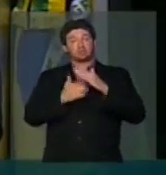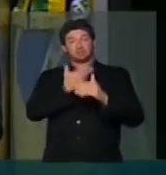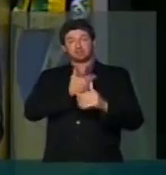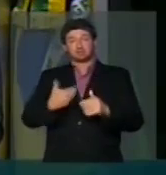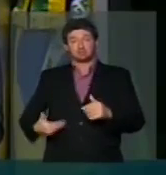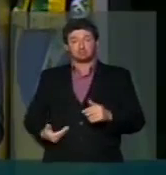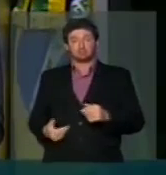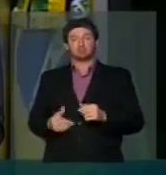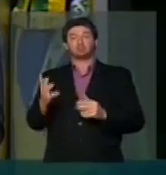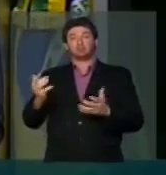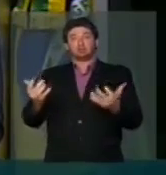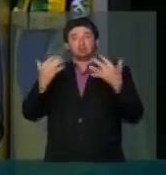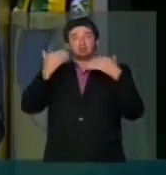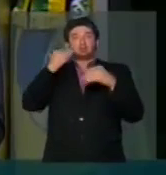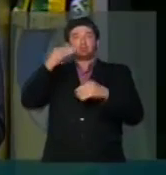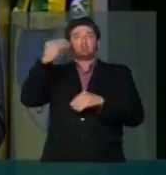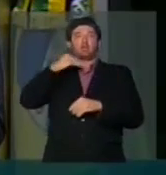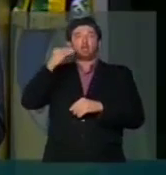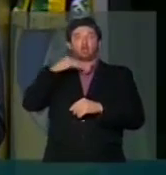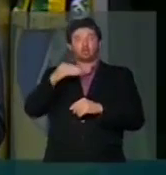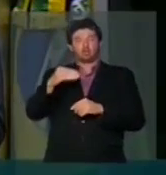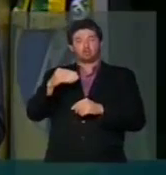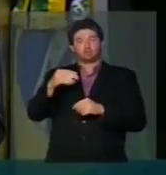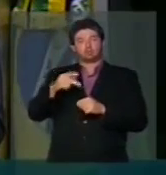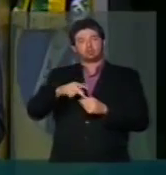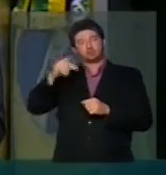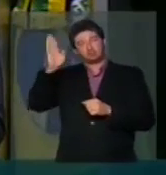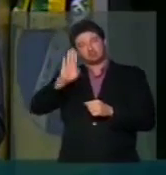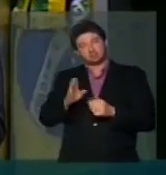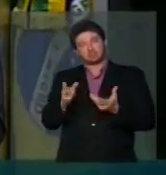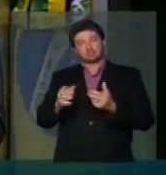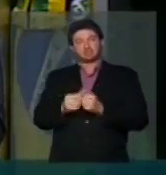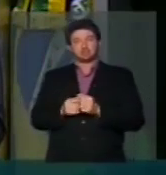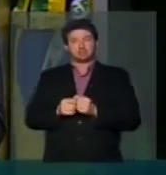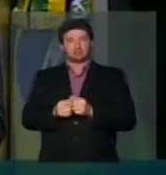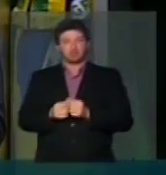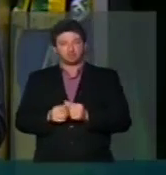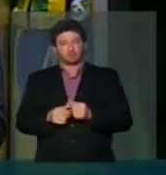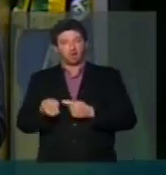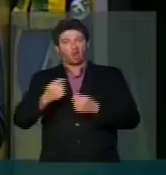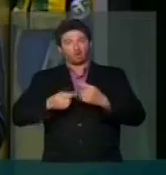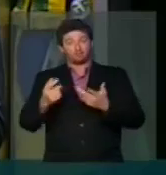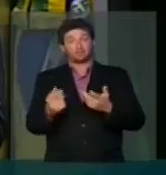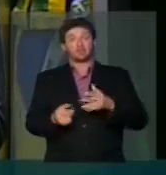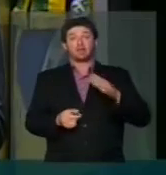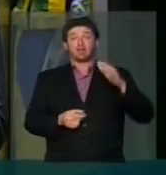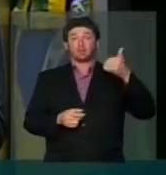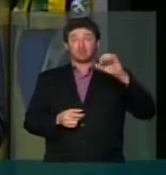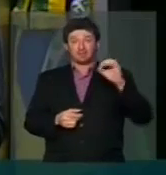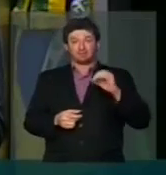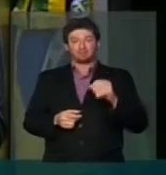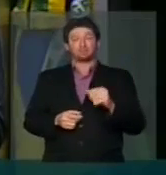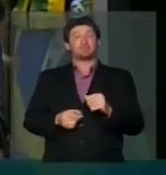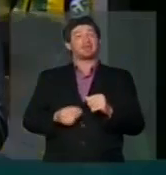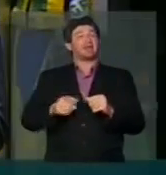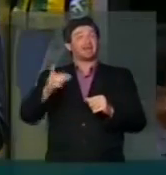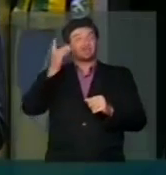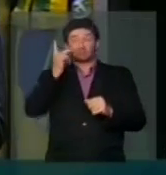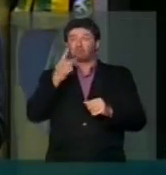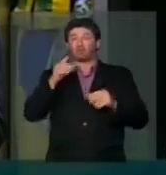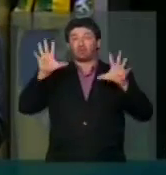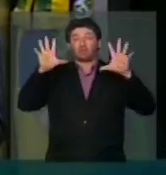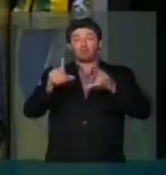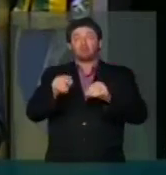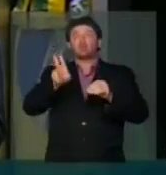já fundada em escândalos bilionários de corrupção. Décimo, e o mais célebre, Dilma disse que não mexeria nos direitos trabalhistas, nem